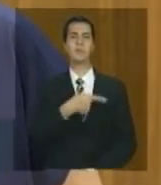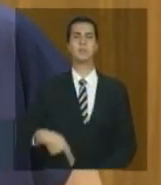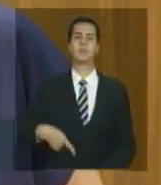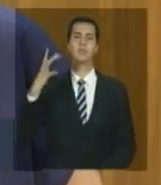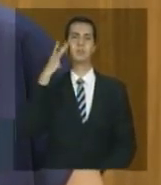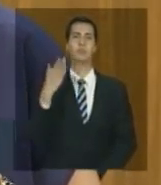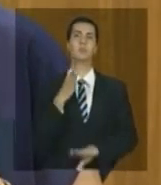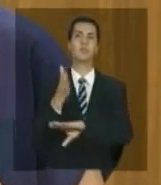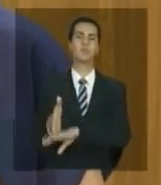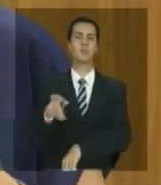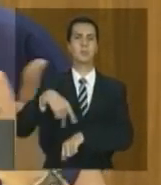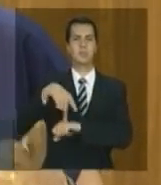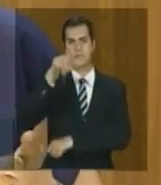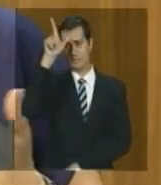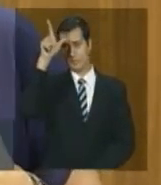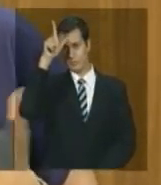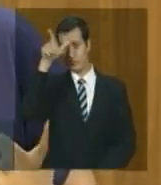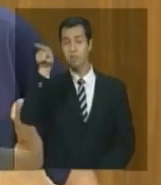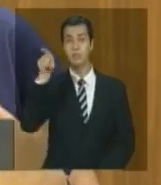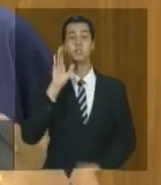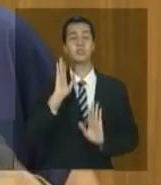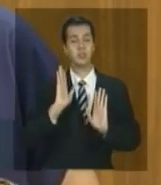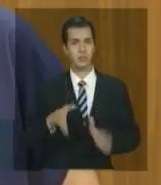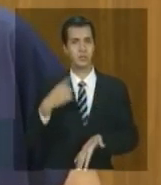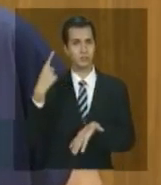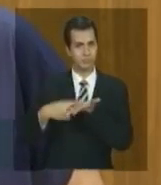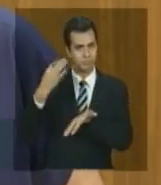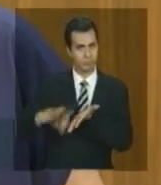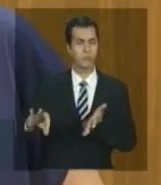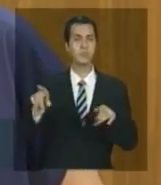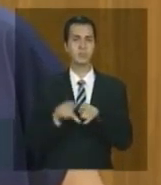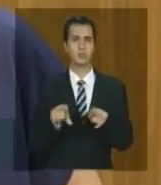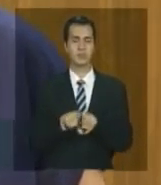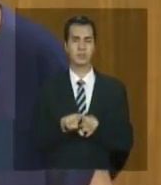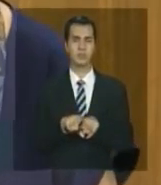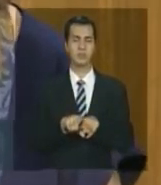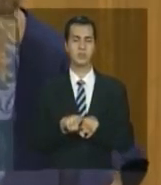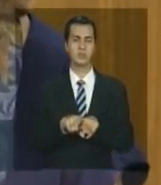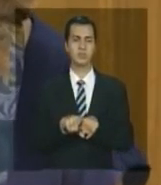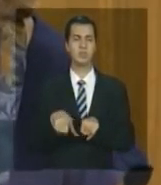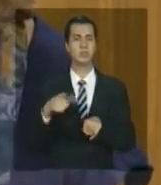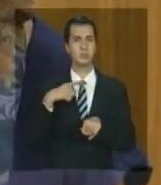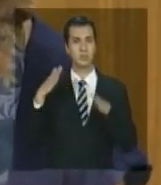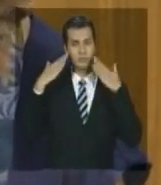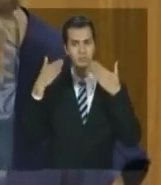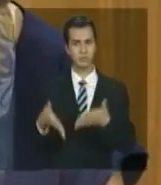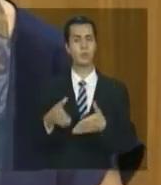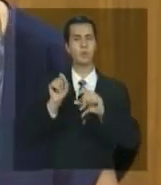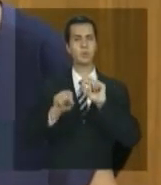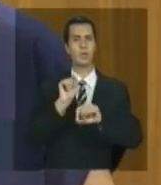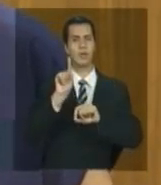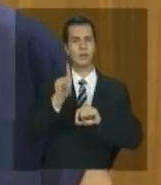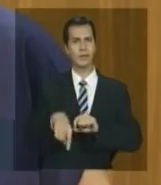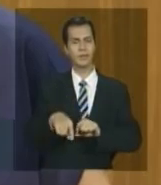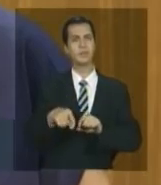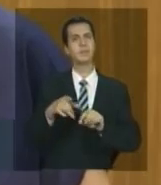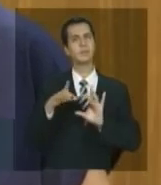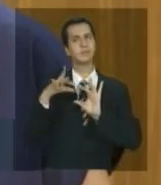à Alemanha recentemente, e um tema que teve bastante ênfase nessa visita foi justamente